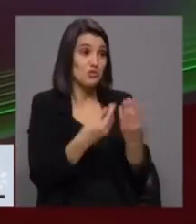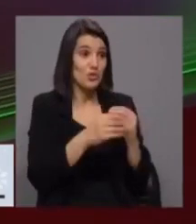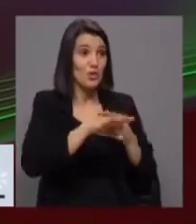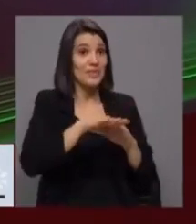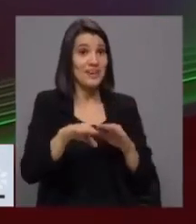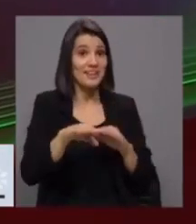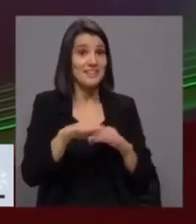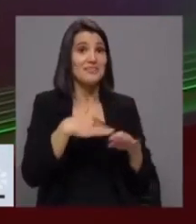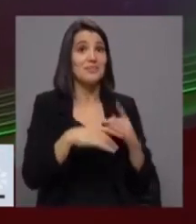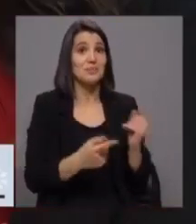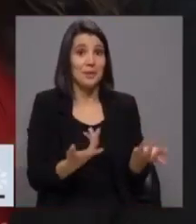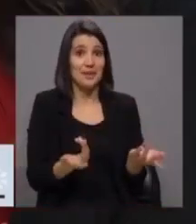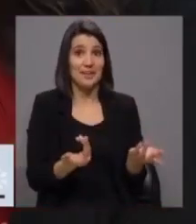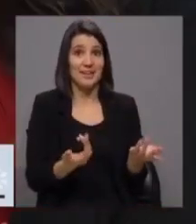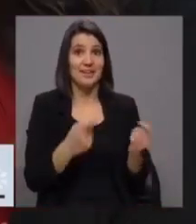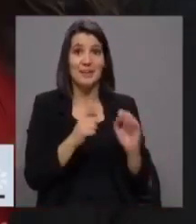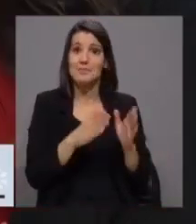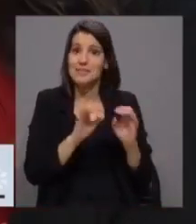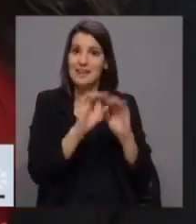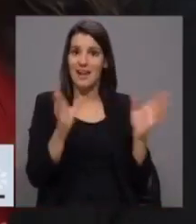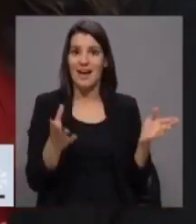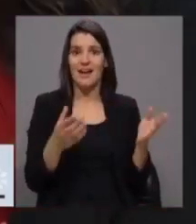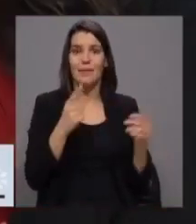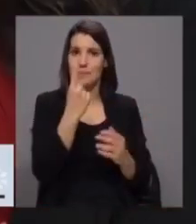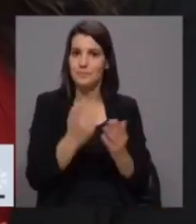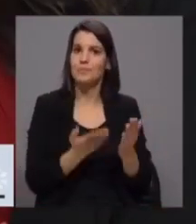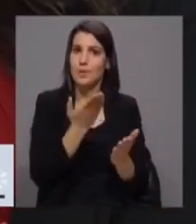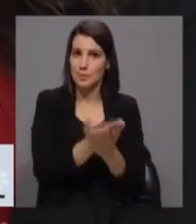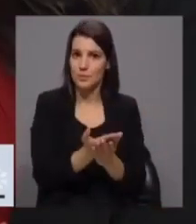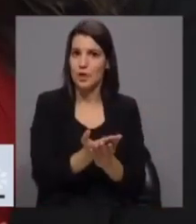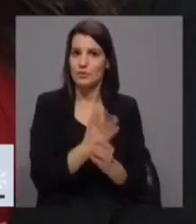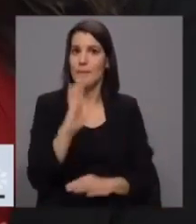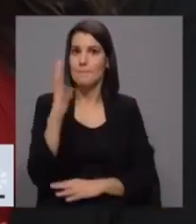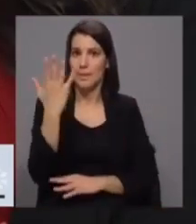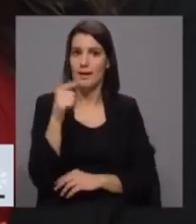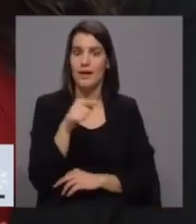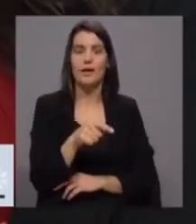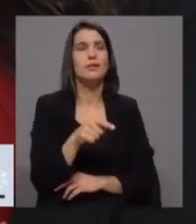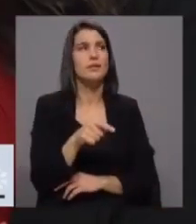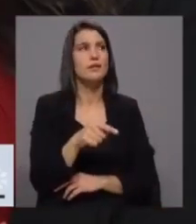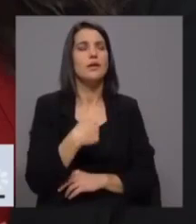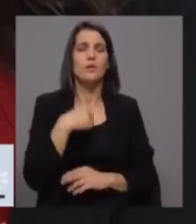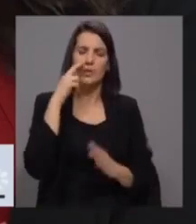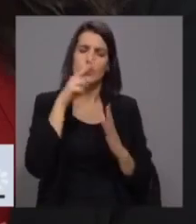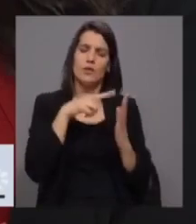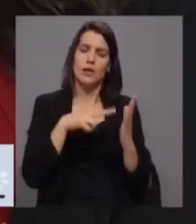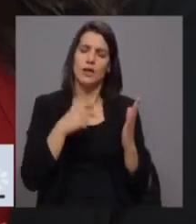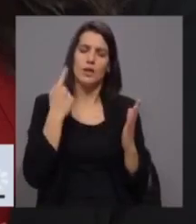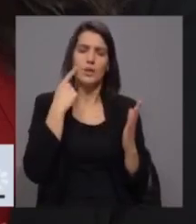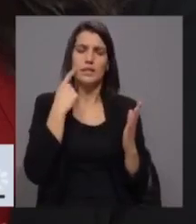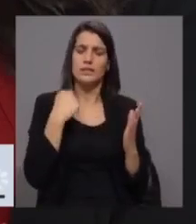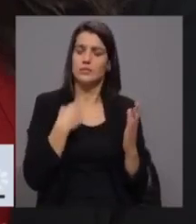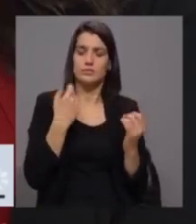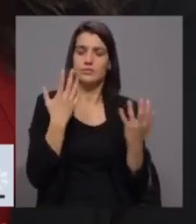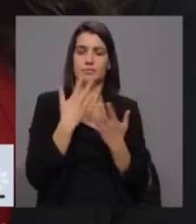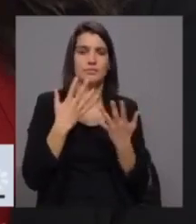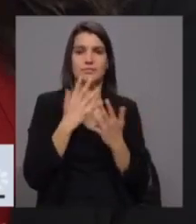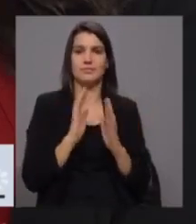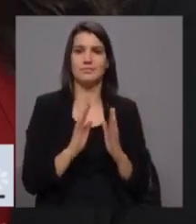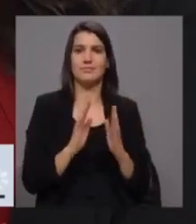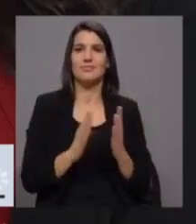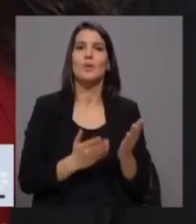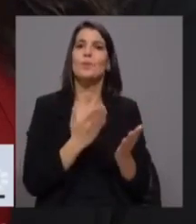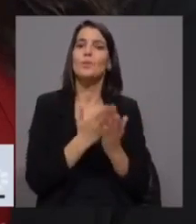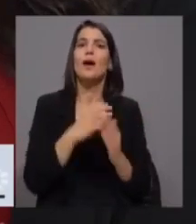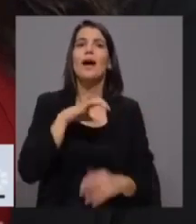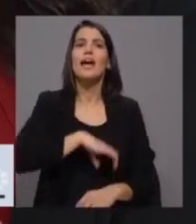o quê? Esta clareza é muito necessária. Há uma proposta, no entanto, do PAN, que eu li com atenção e que fico um pouco baralhada, que é a proposta